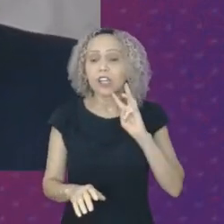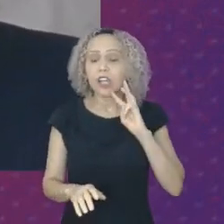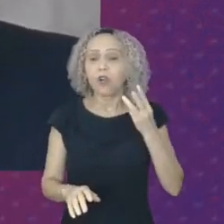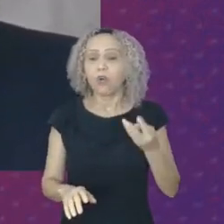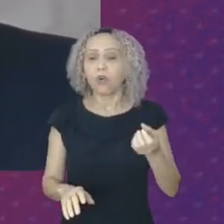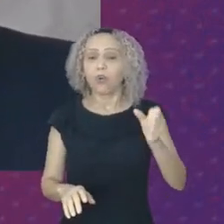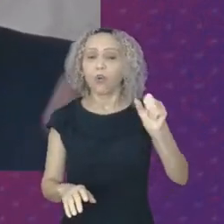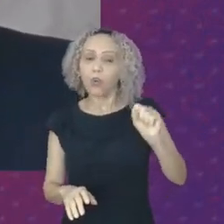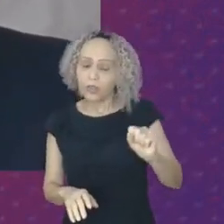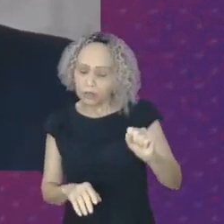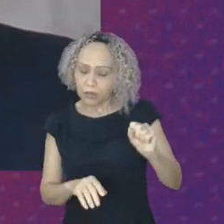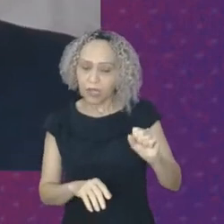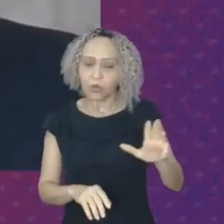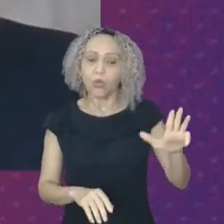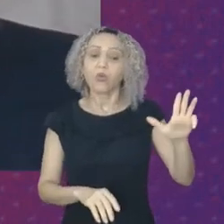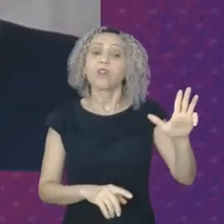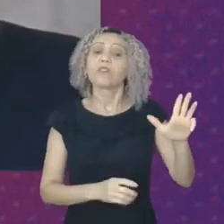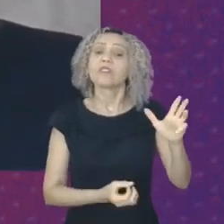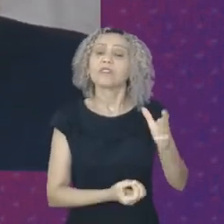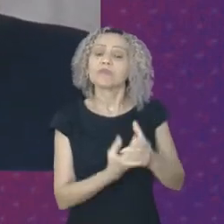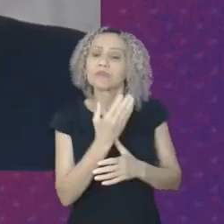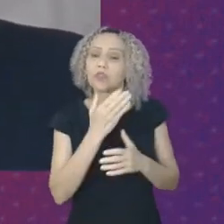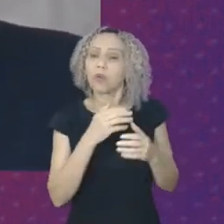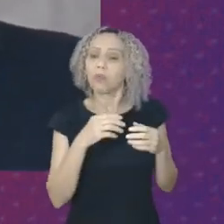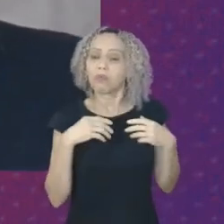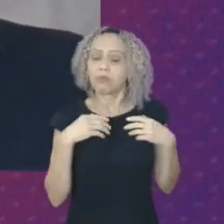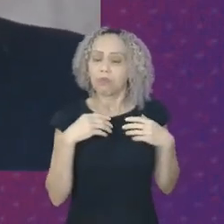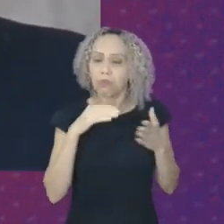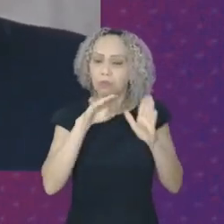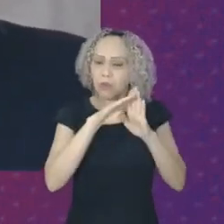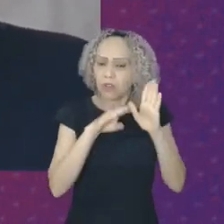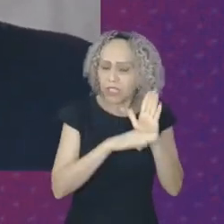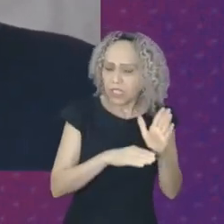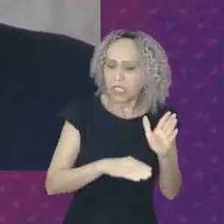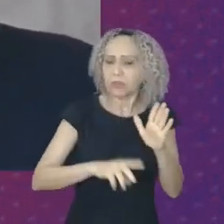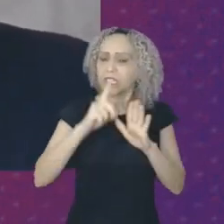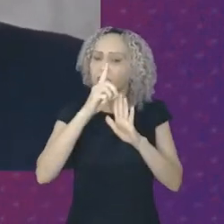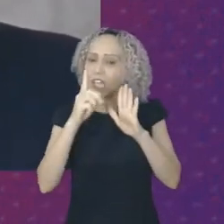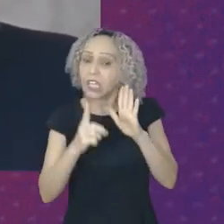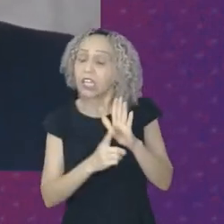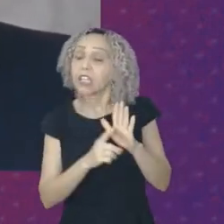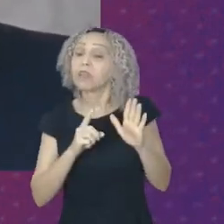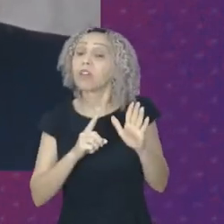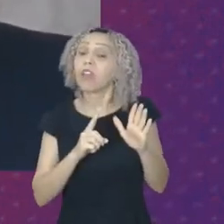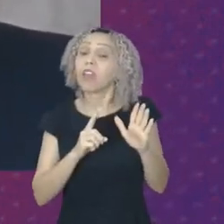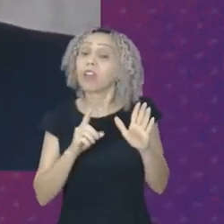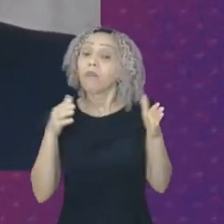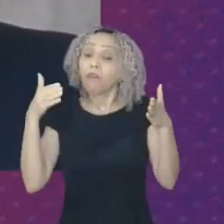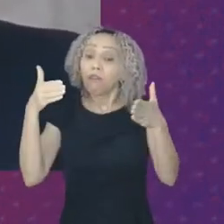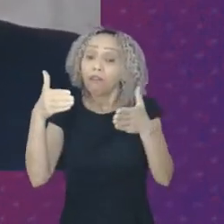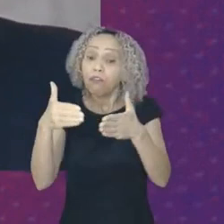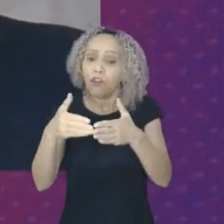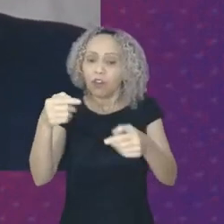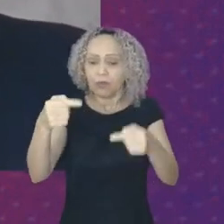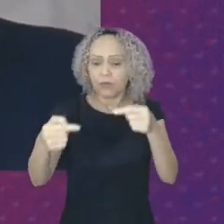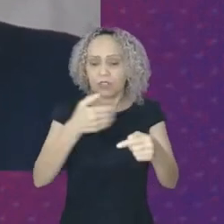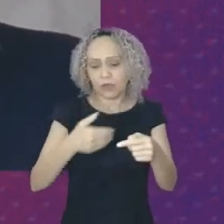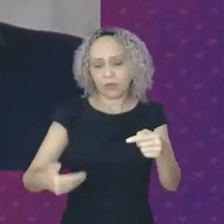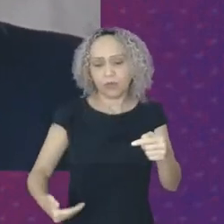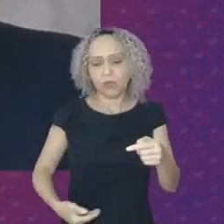e projetos, além dos decretos, envolvendo a área de políticas públicas para as